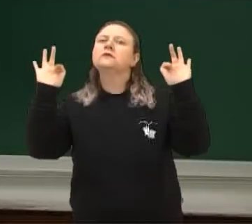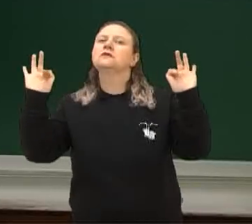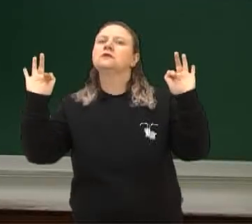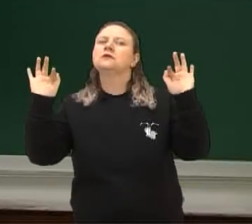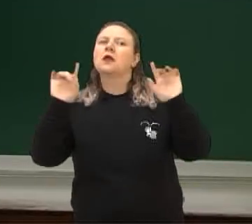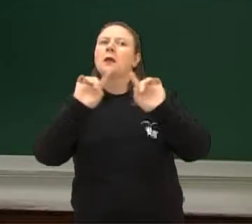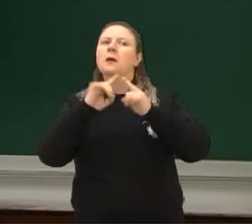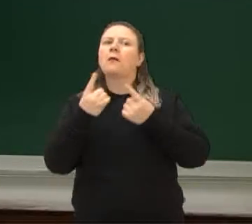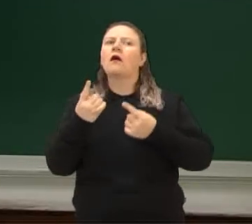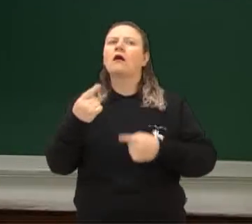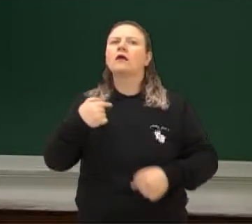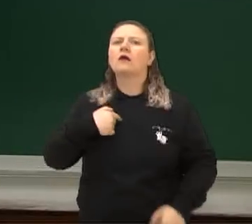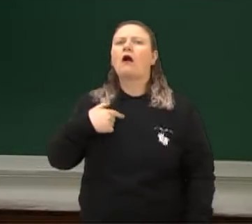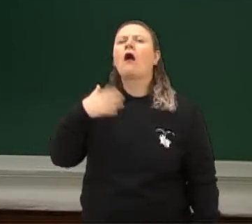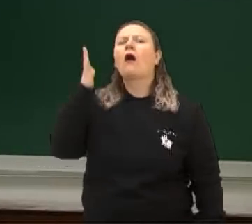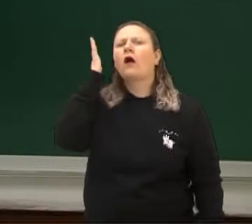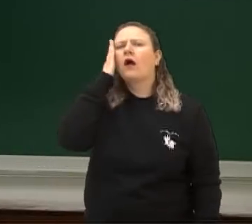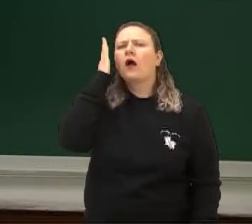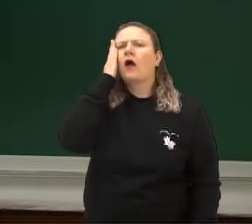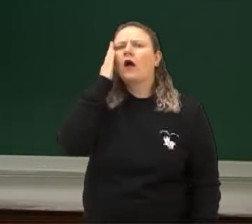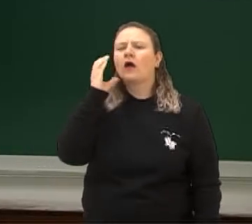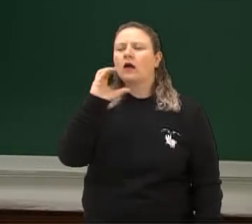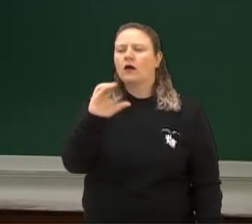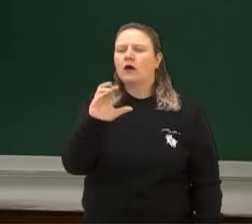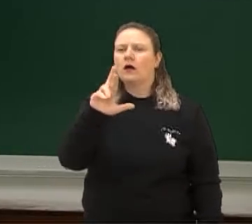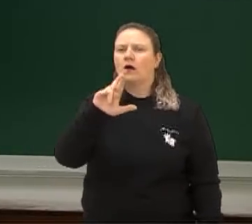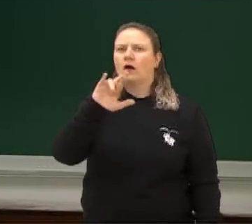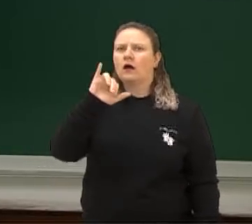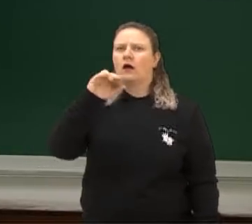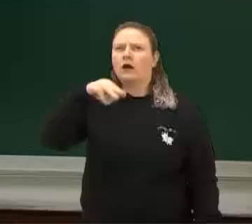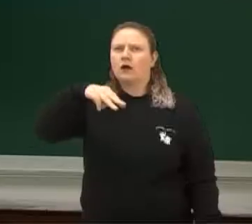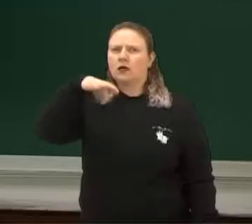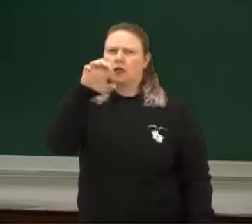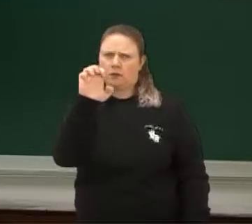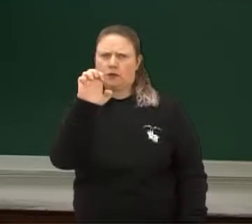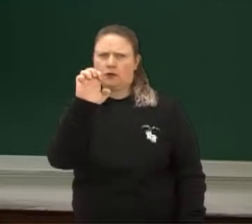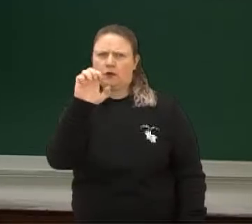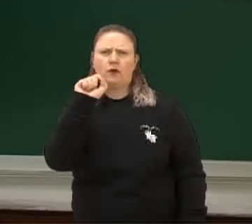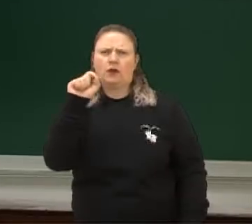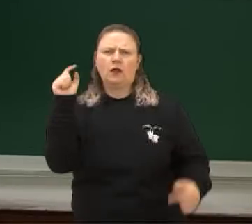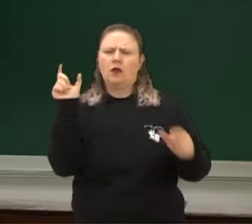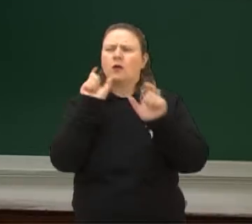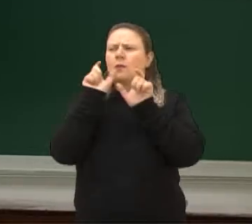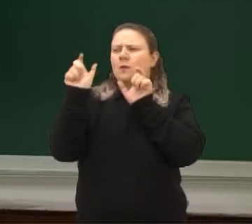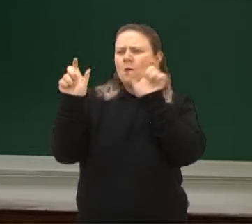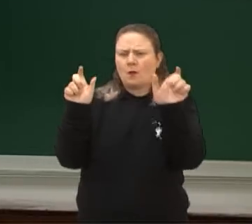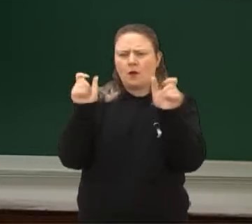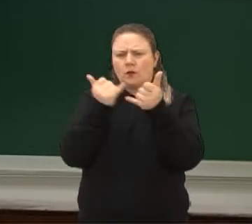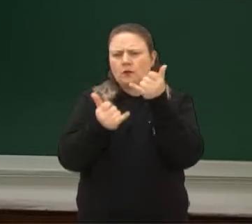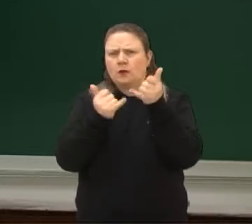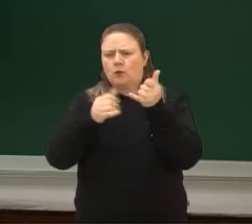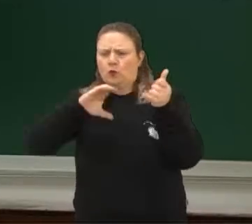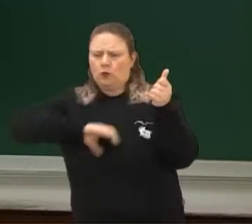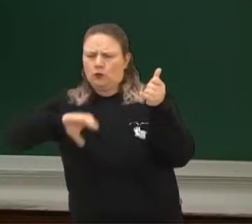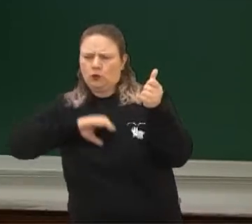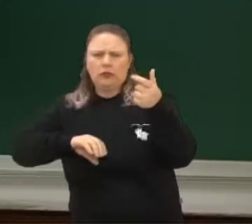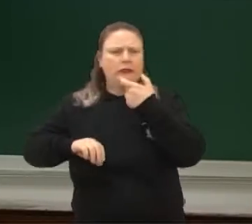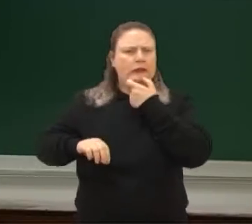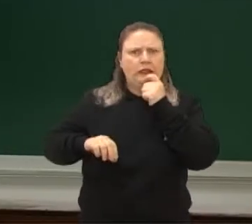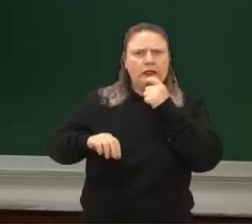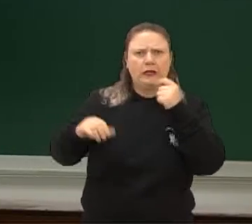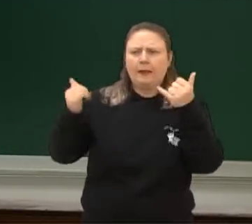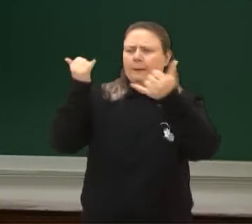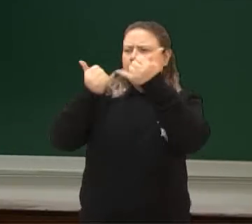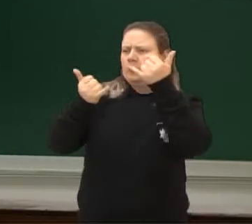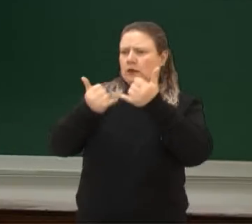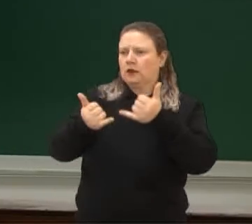o que é crime, tá? Que é parecido com português, é uma palavrinha cognata. Então, já dá mais ou menos para você conseguir chegar a